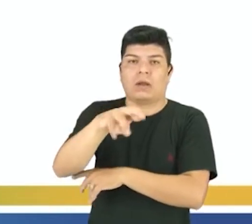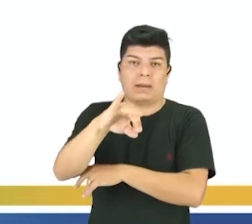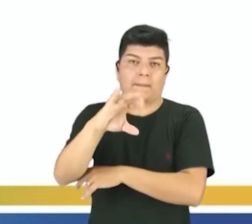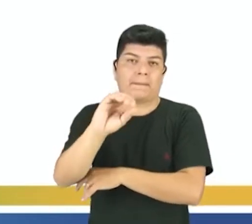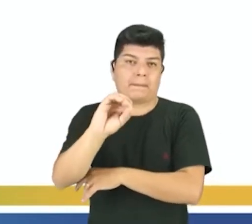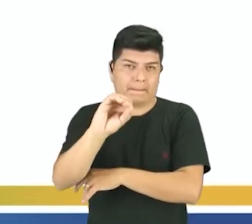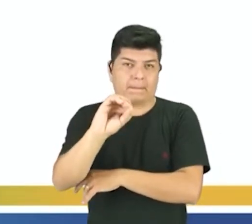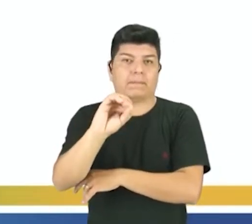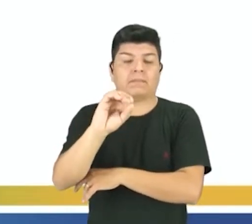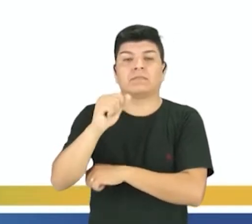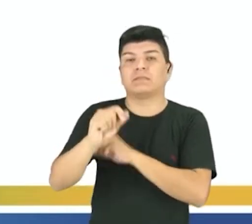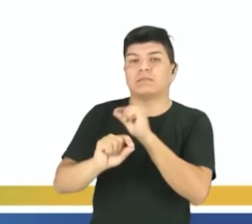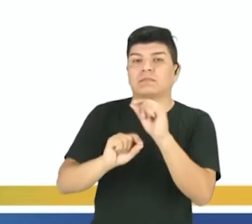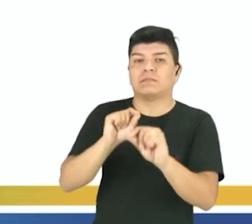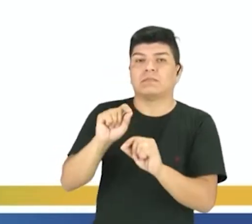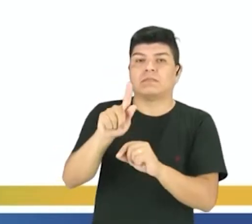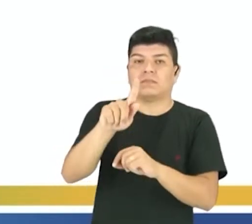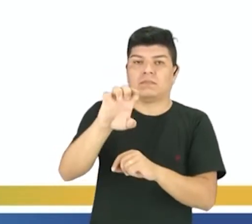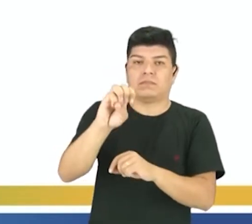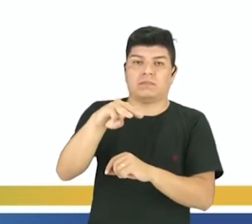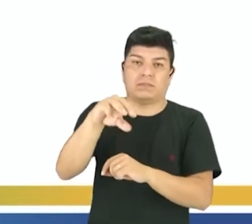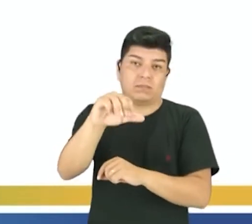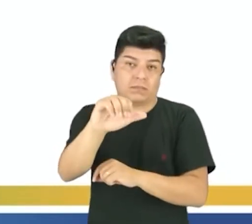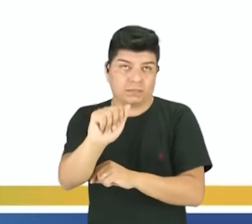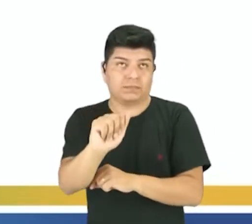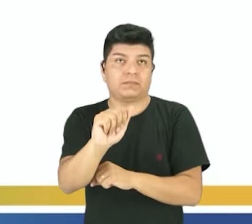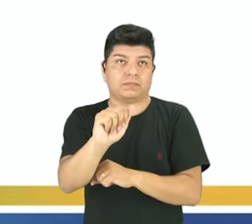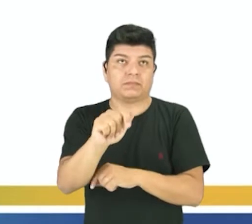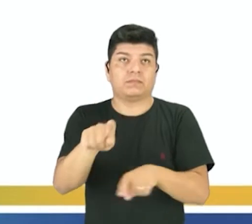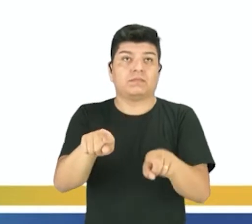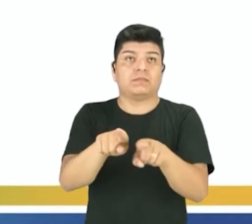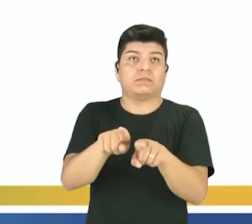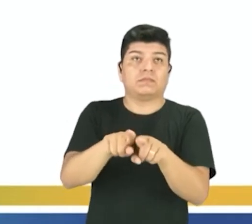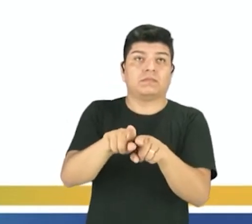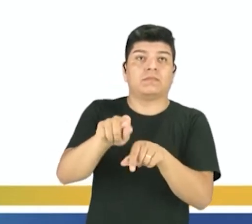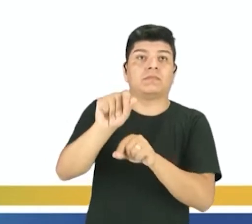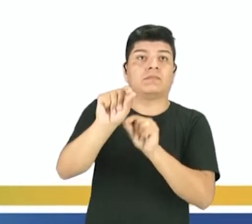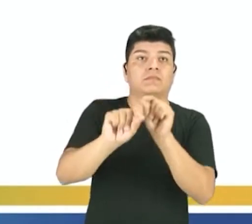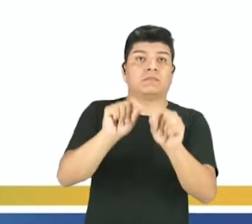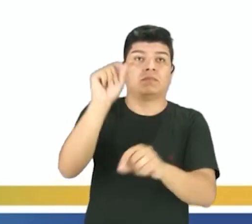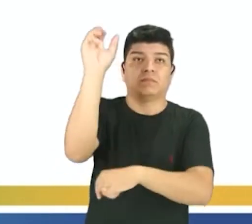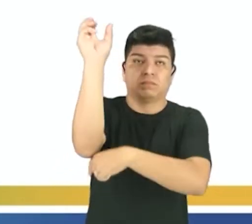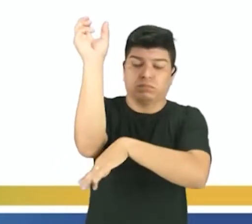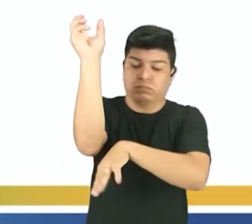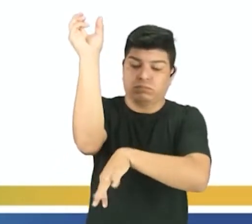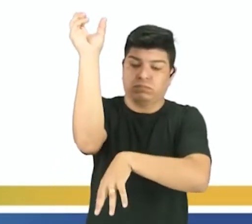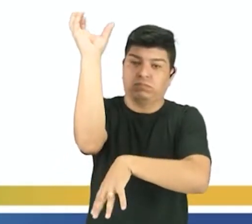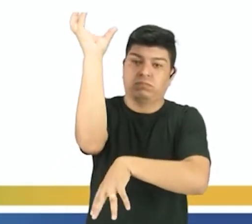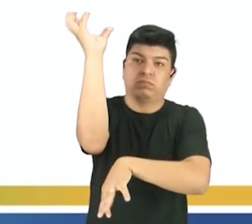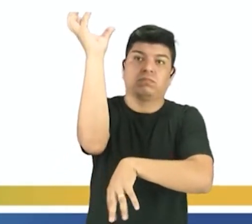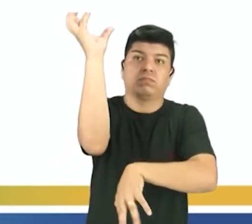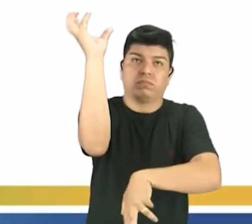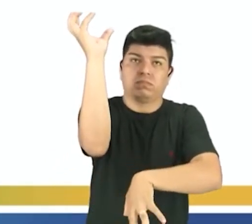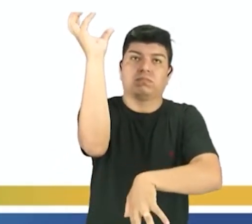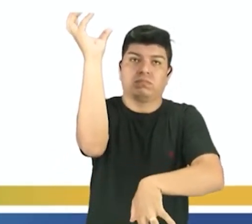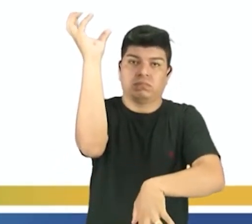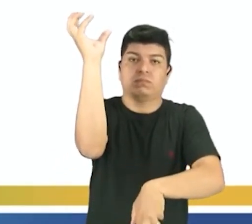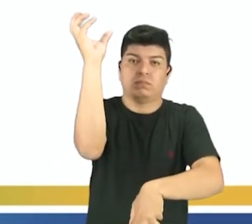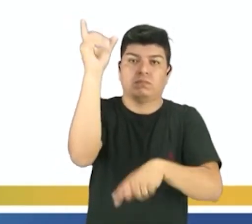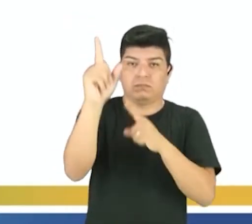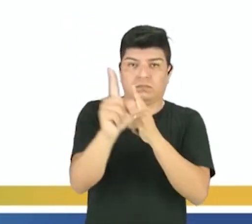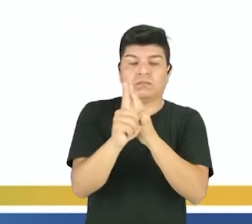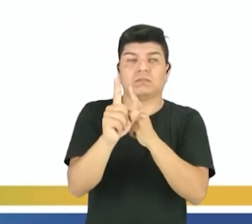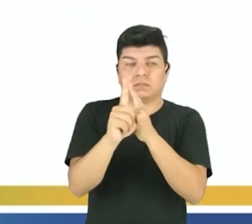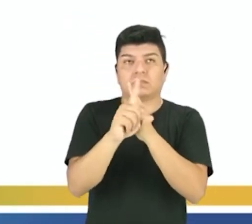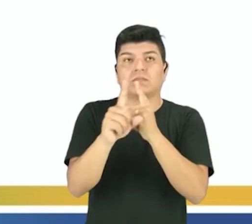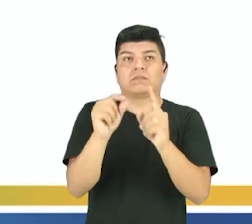Principalmente na gema apical, né? Nas gemas apical da raiz, né? Essa gema apical também pode